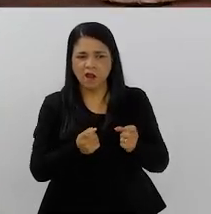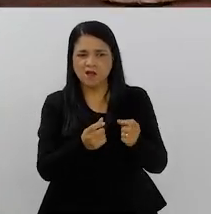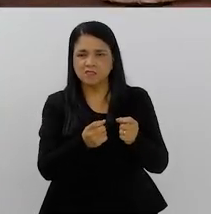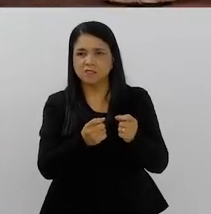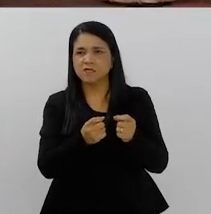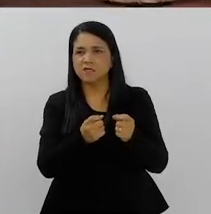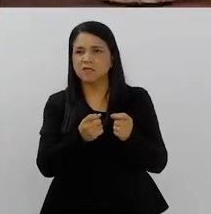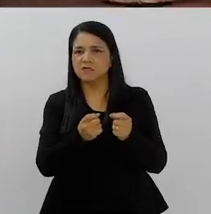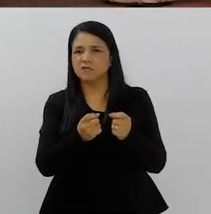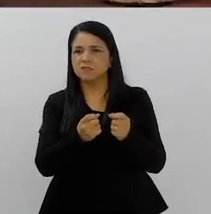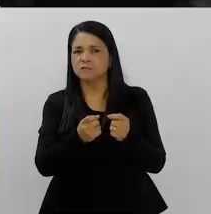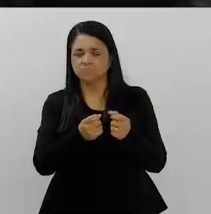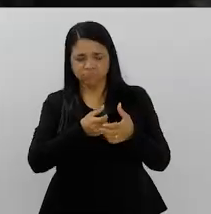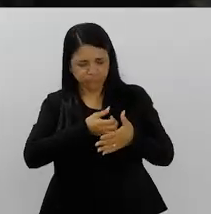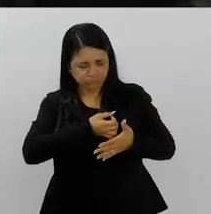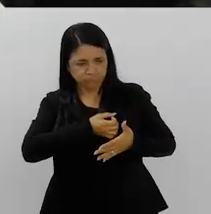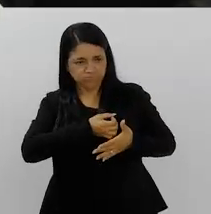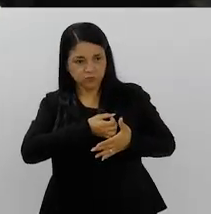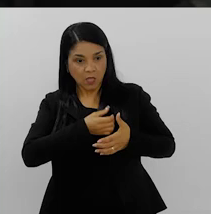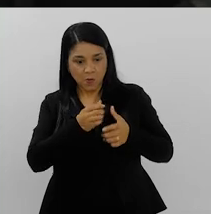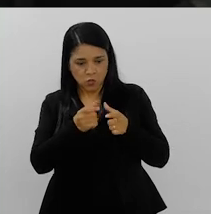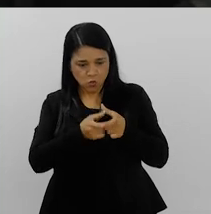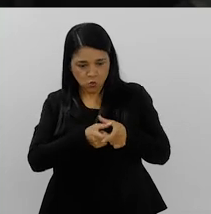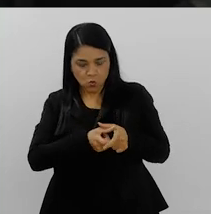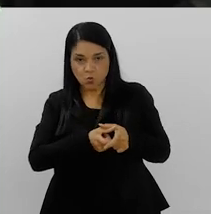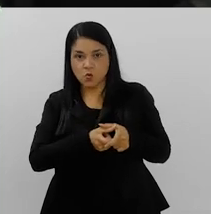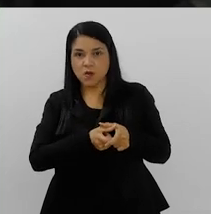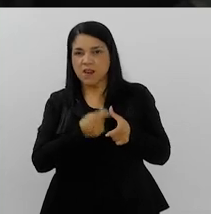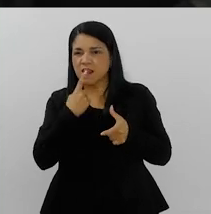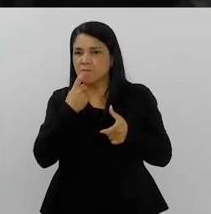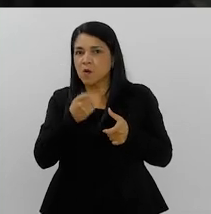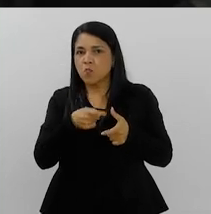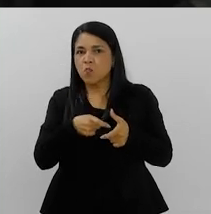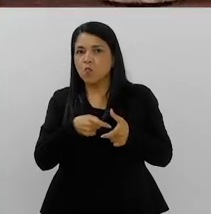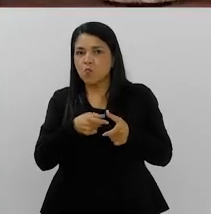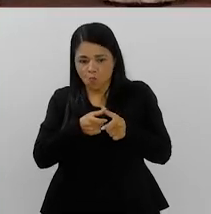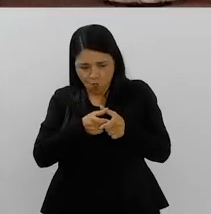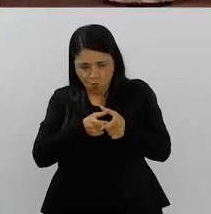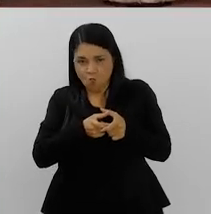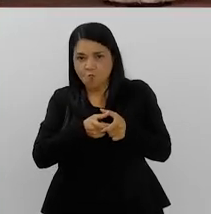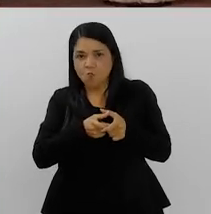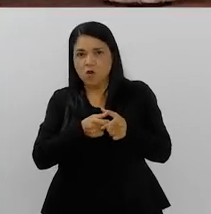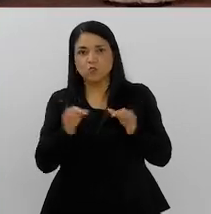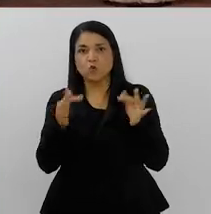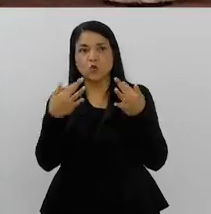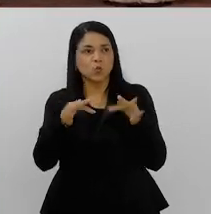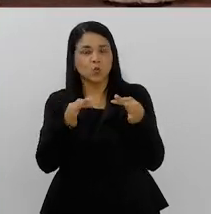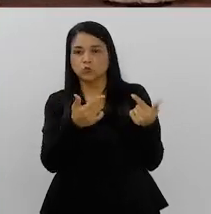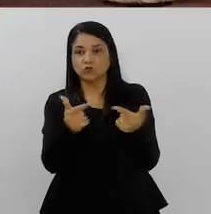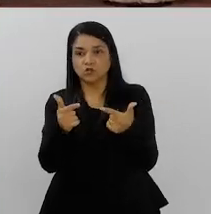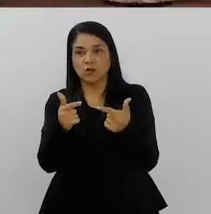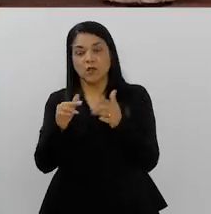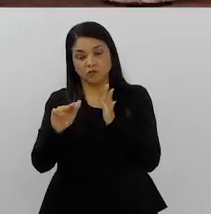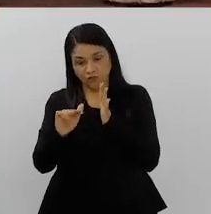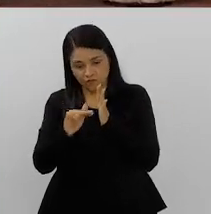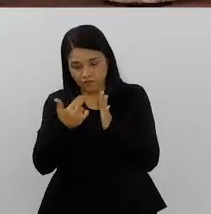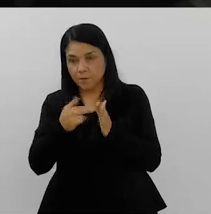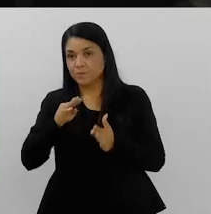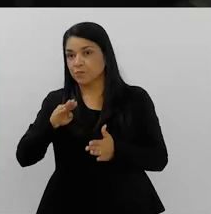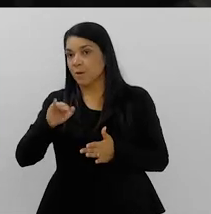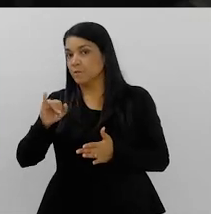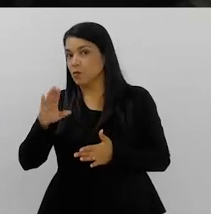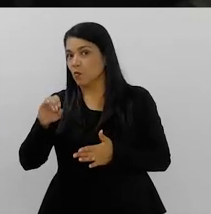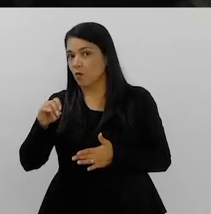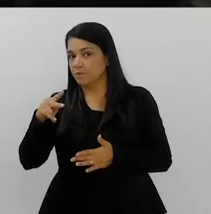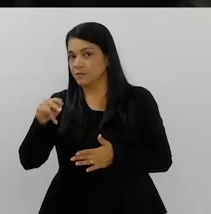fez foi foi tava muito grande já no tamanho de um limão e aí eu me assustei sem dor nenhuma eu só senti dor quando eu fiz a